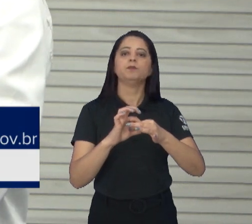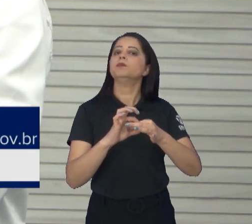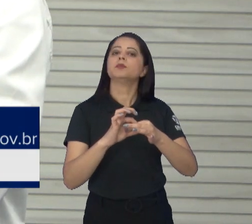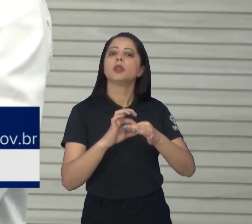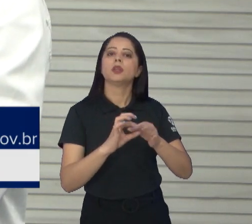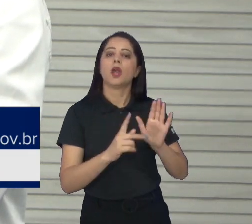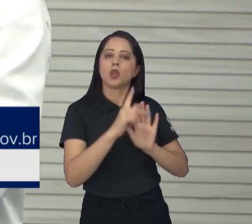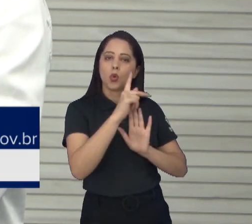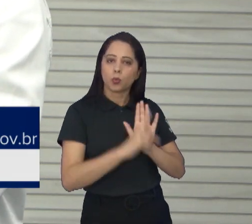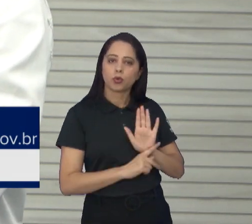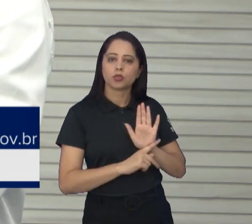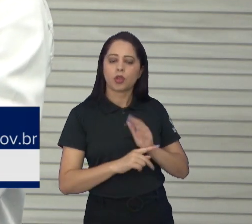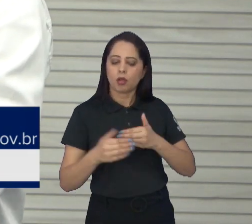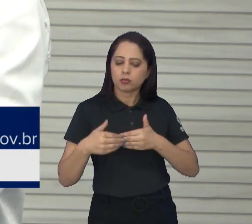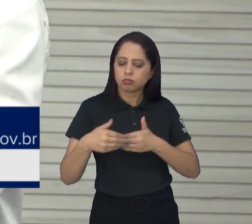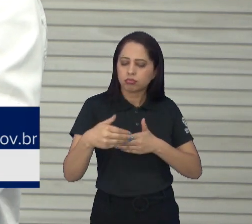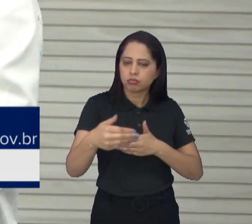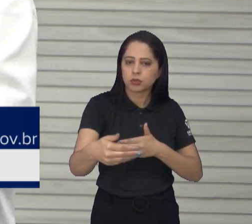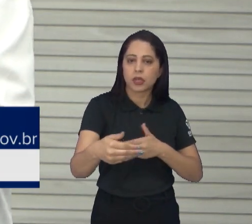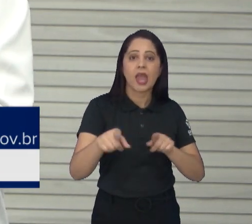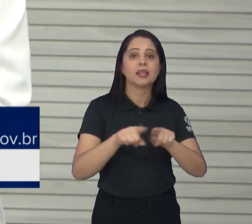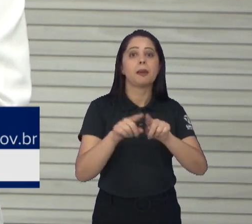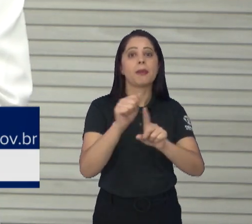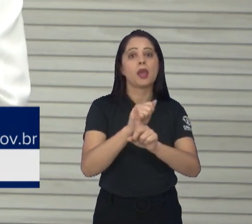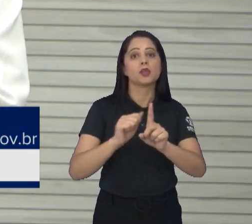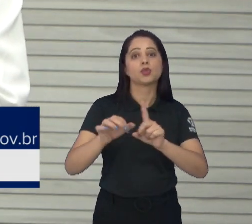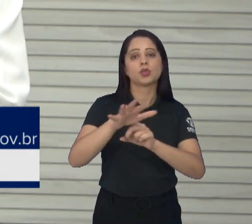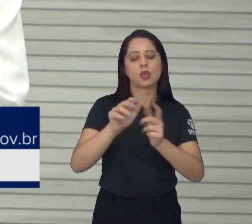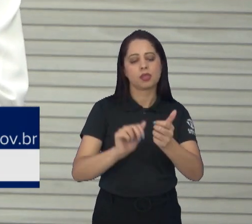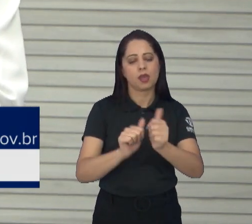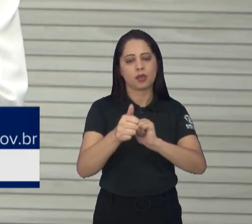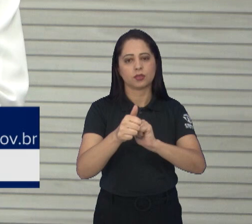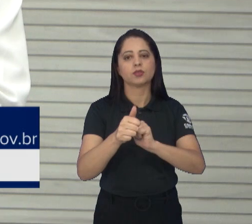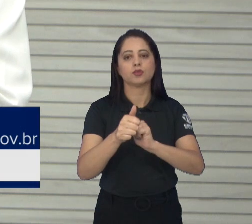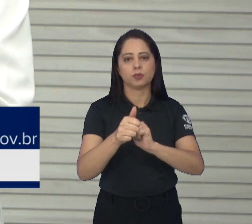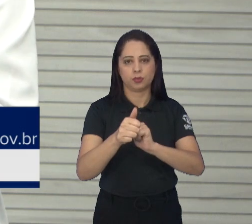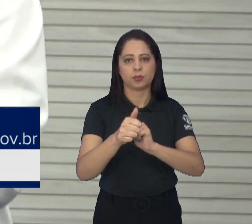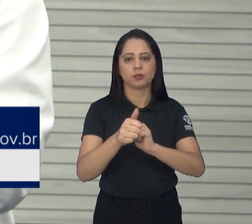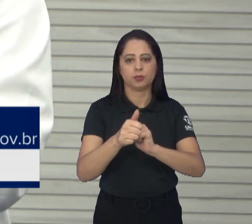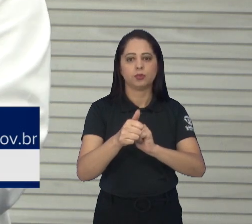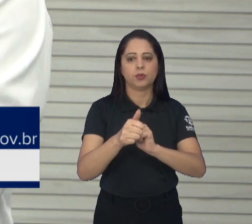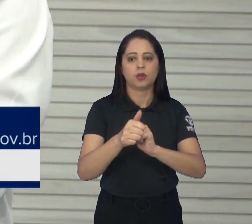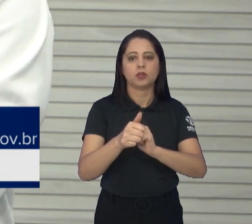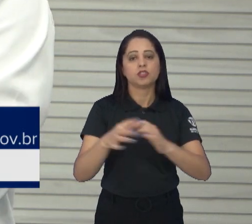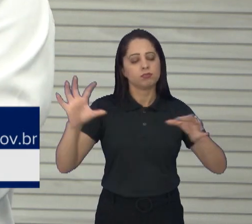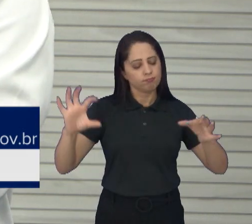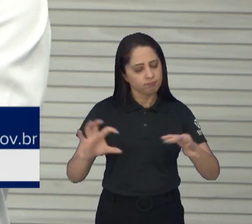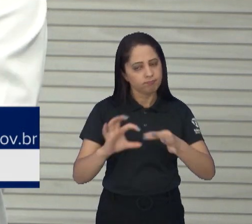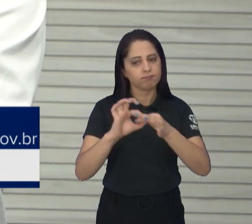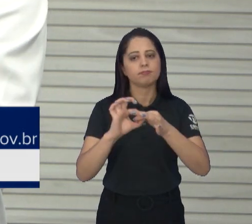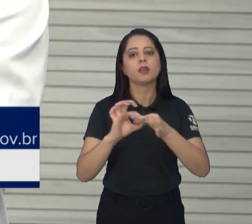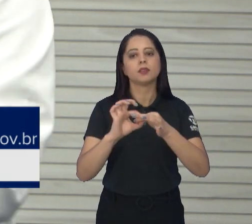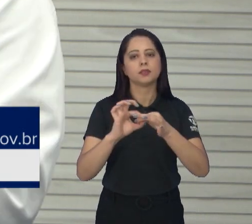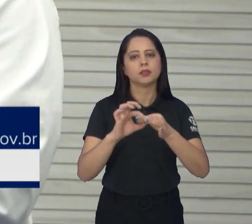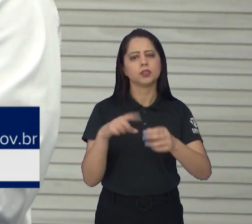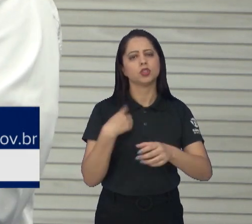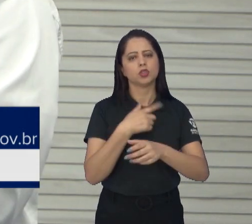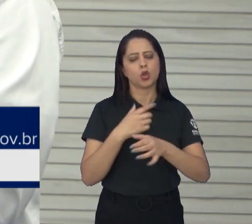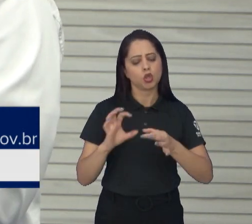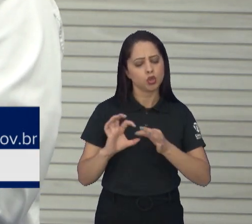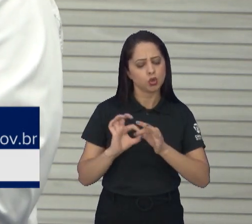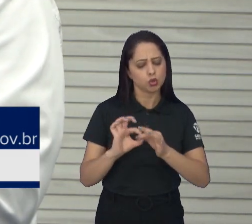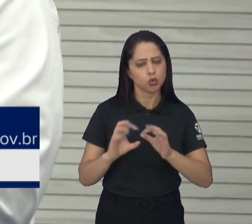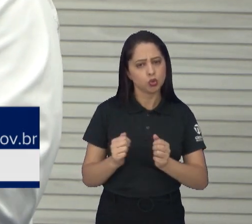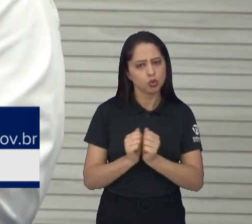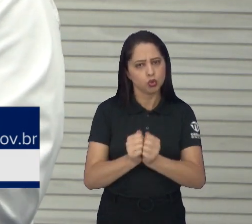decenal espera. E a toda a sociedade esportiva que espera um programa como esse e que se juntam para que a gente possa